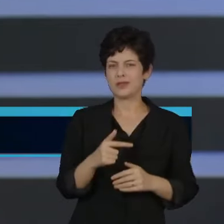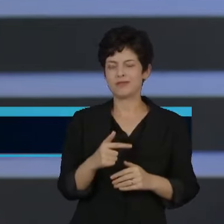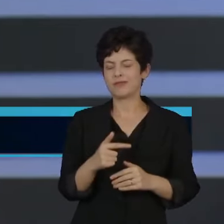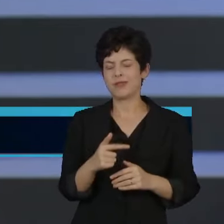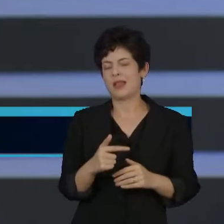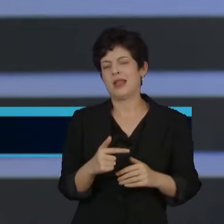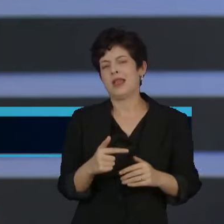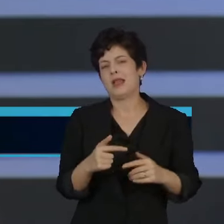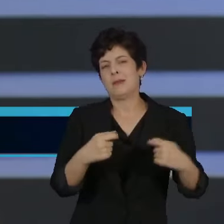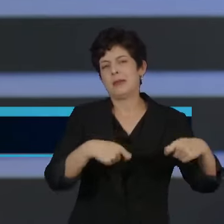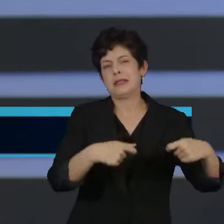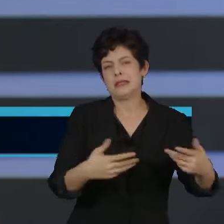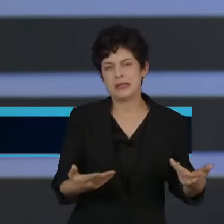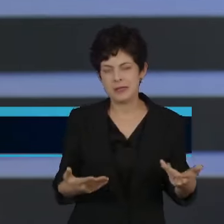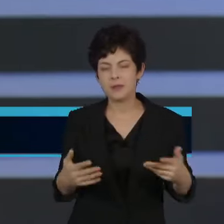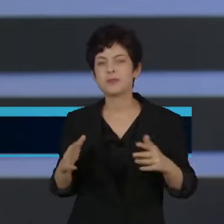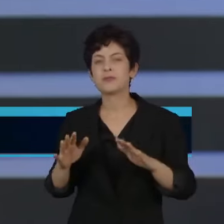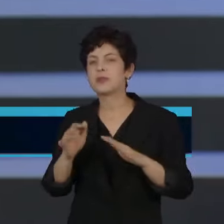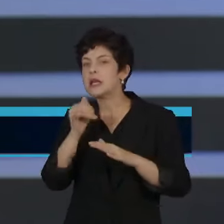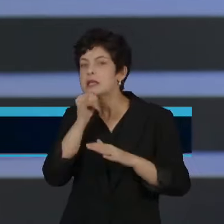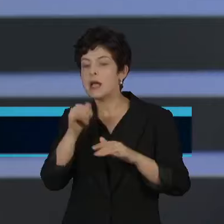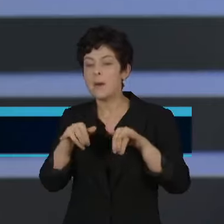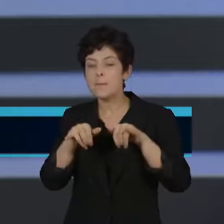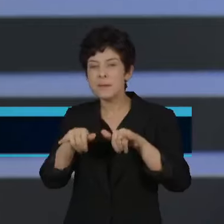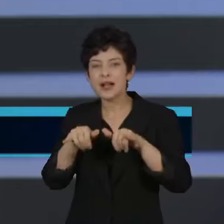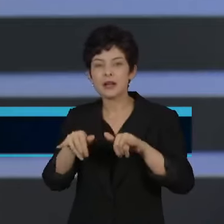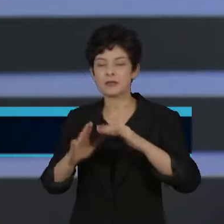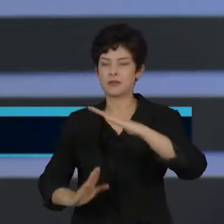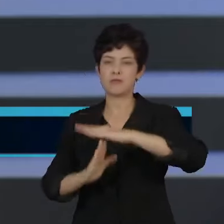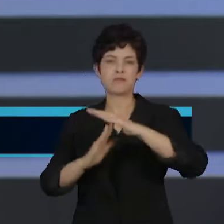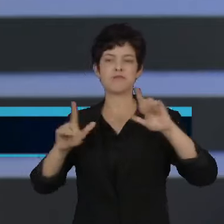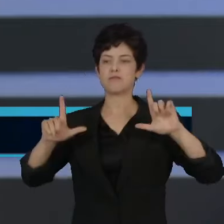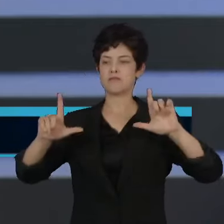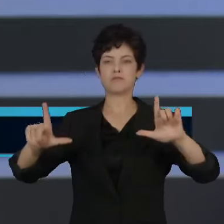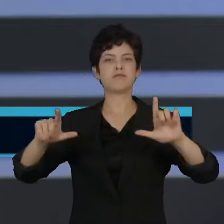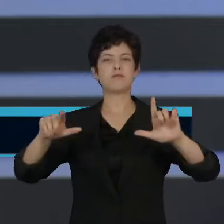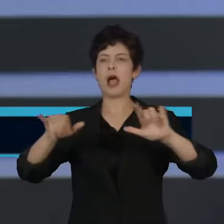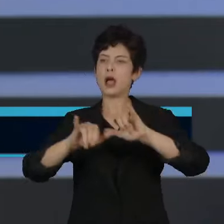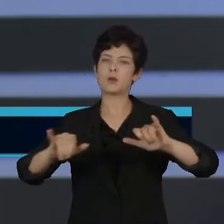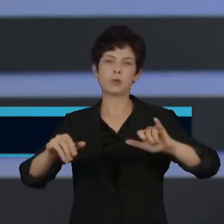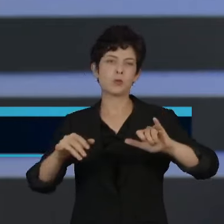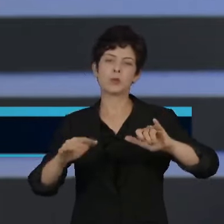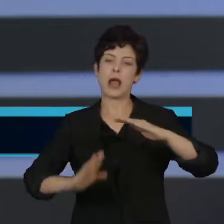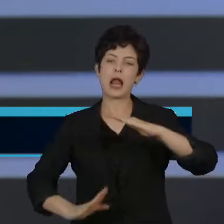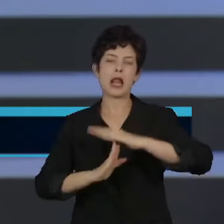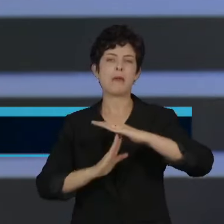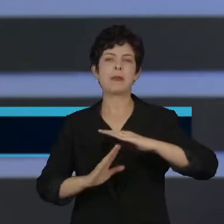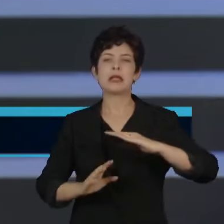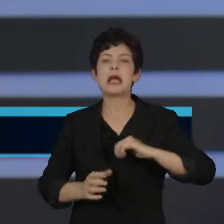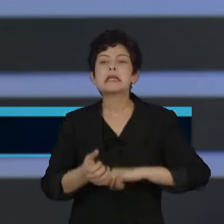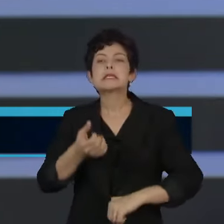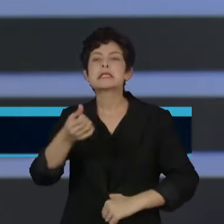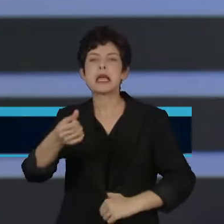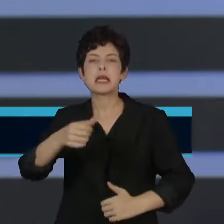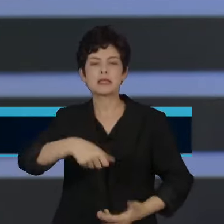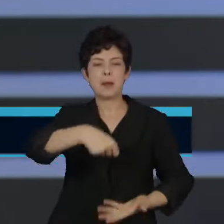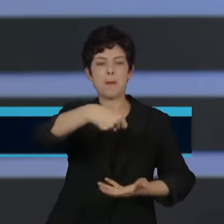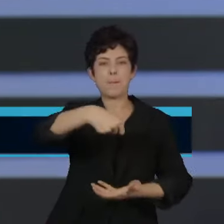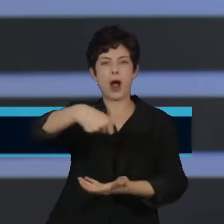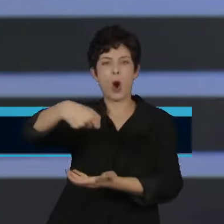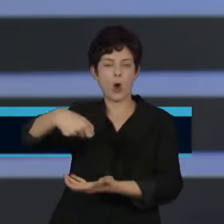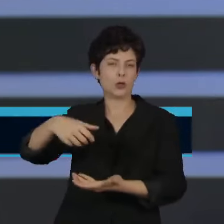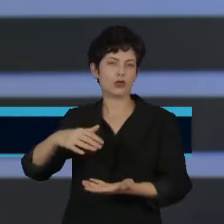Veja que chegamos ao ponto de um mercado lá ter colocado uma placa que limita a